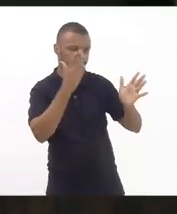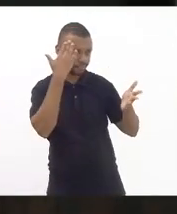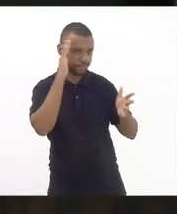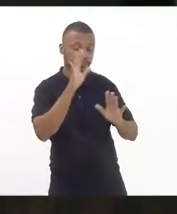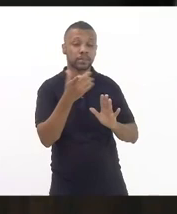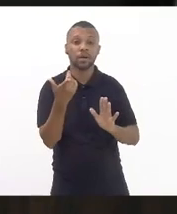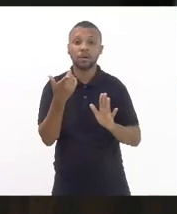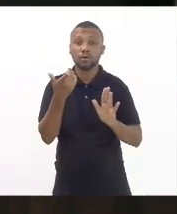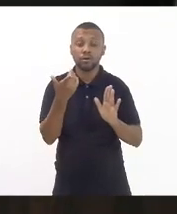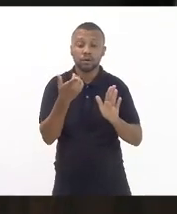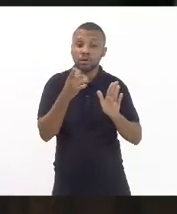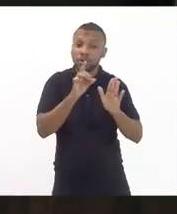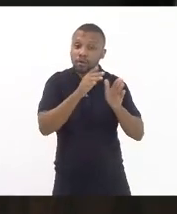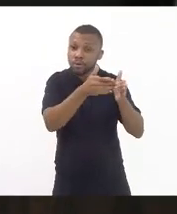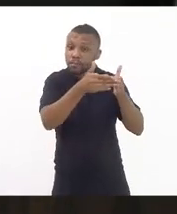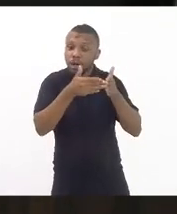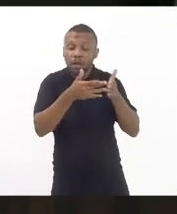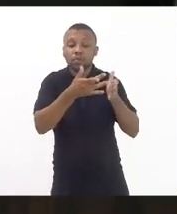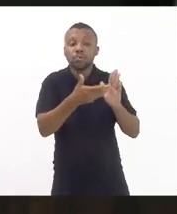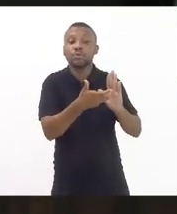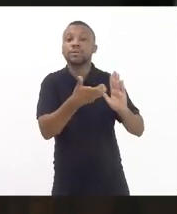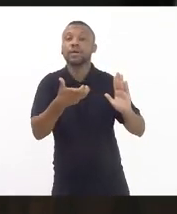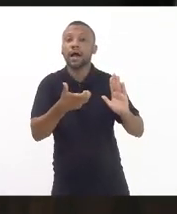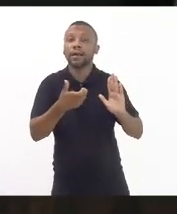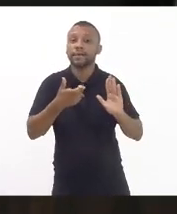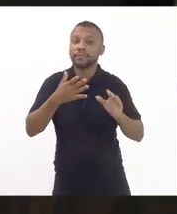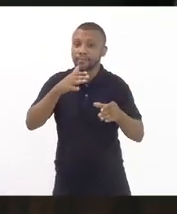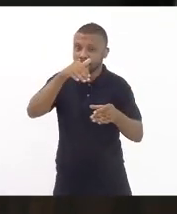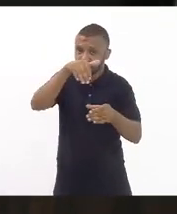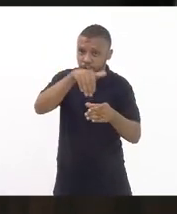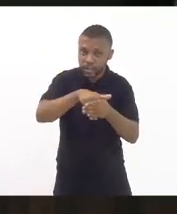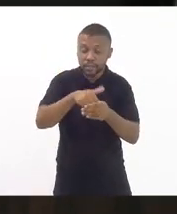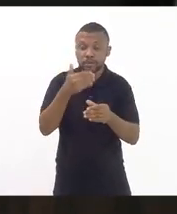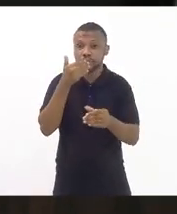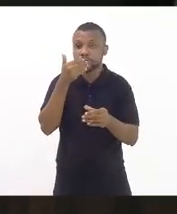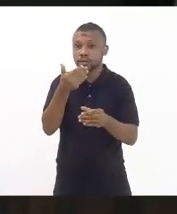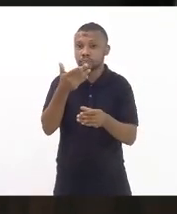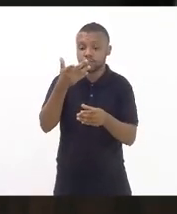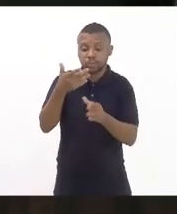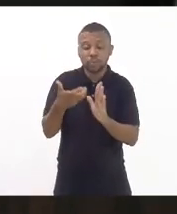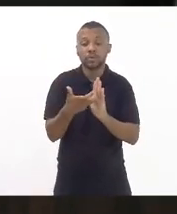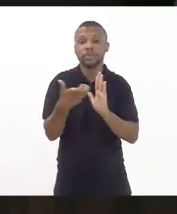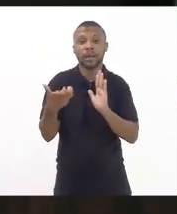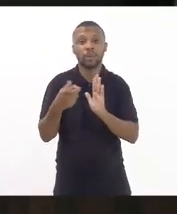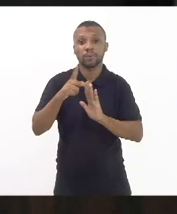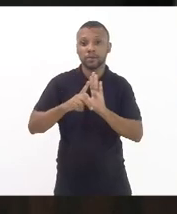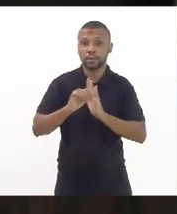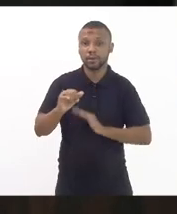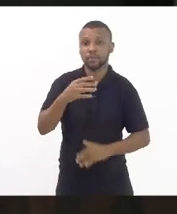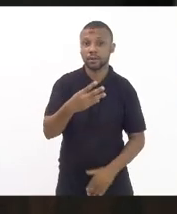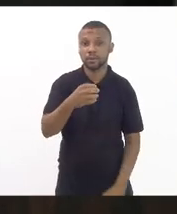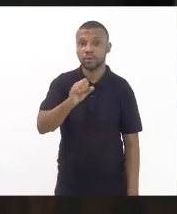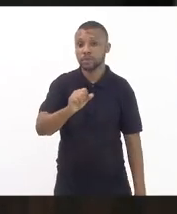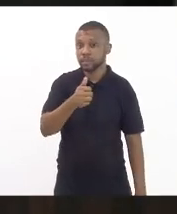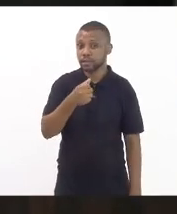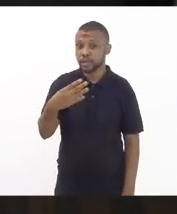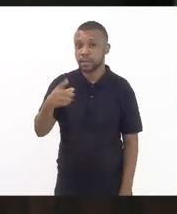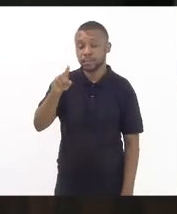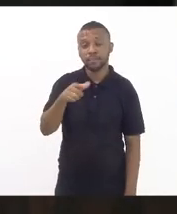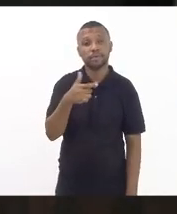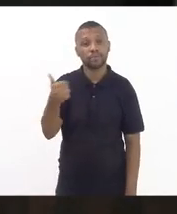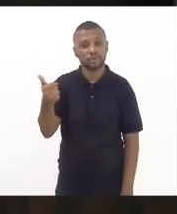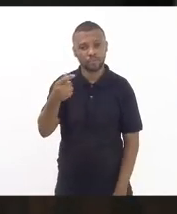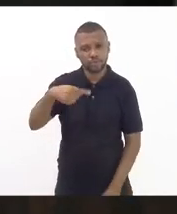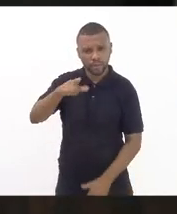o destaque. Segundo... Em votação, o destaque, o requerimento de destaque é o projeto de lei 4813-21. Os senhores que aprovam, eles que